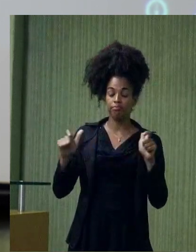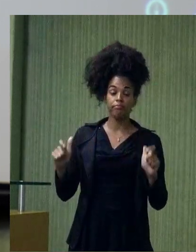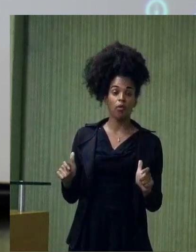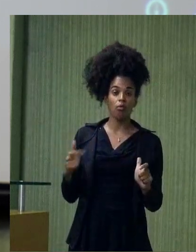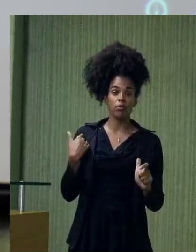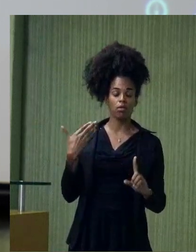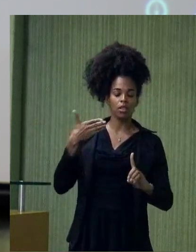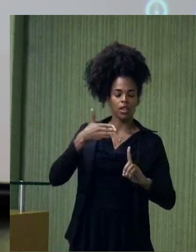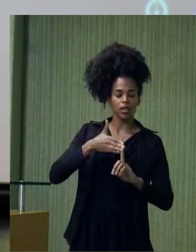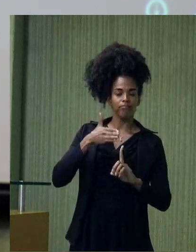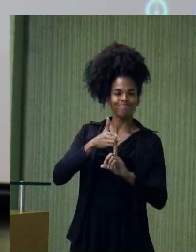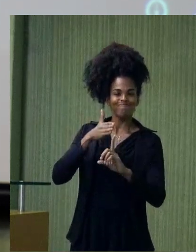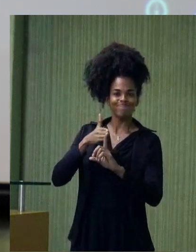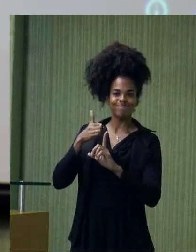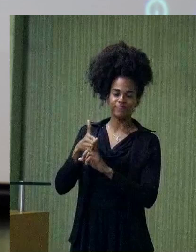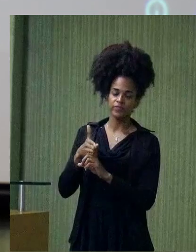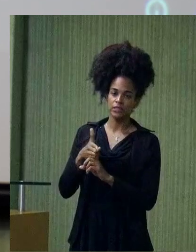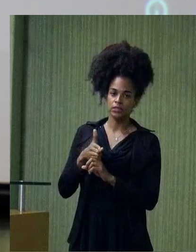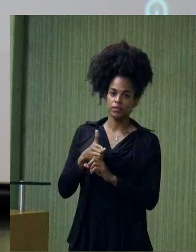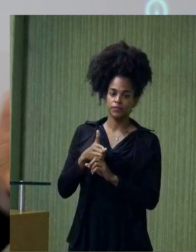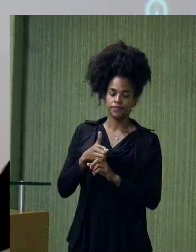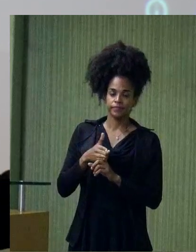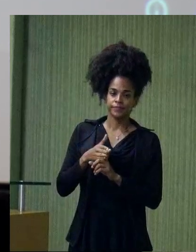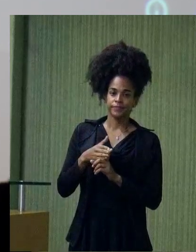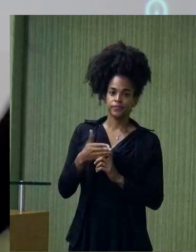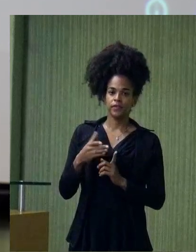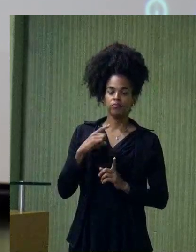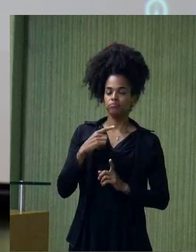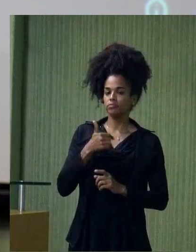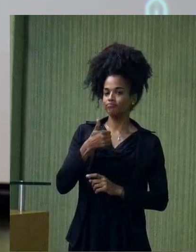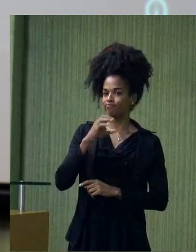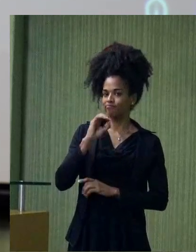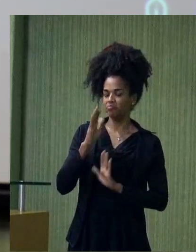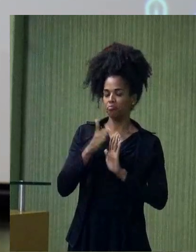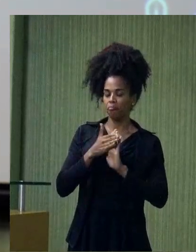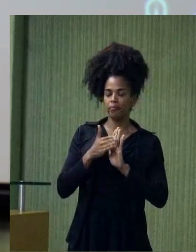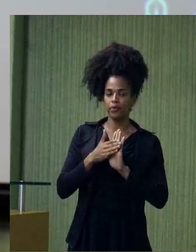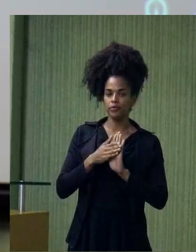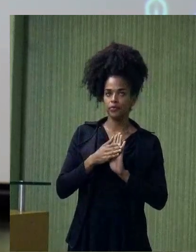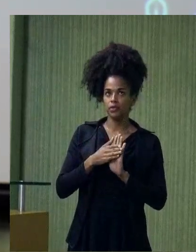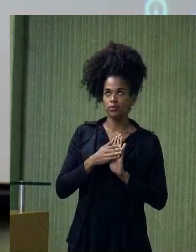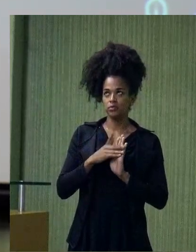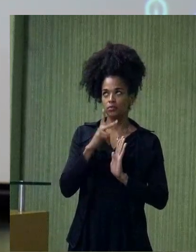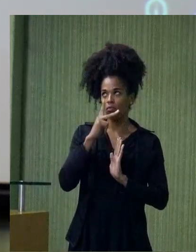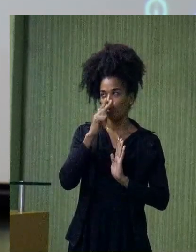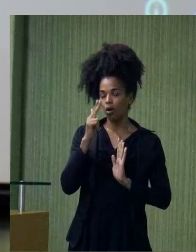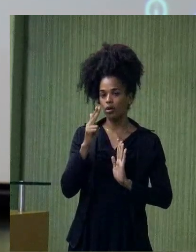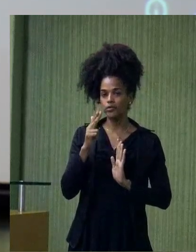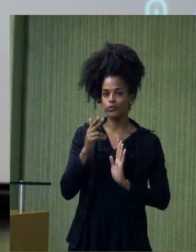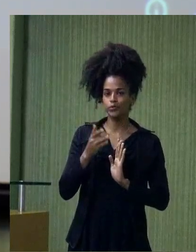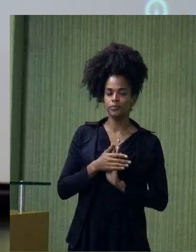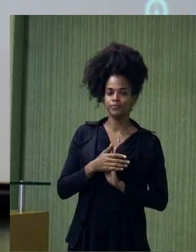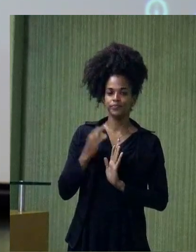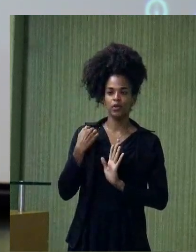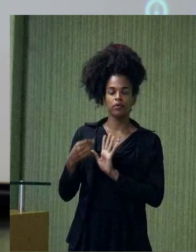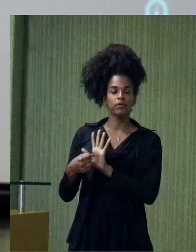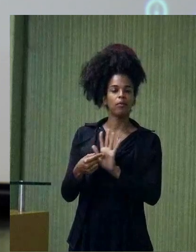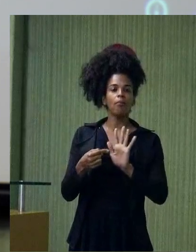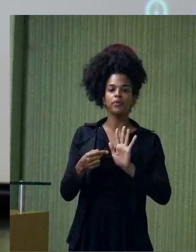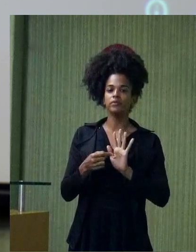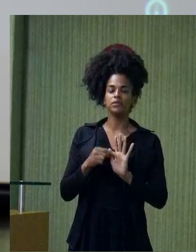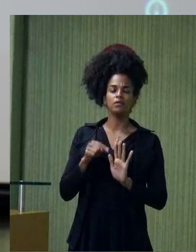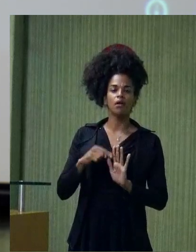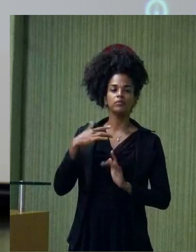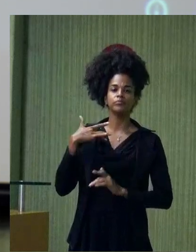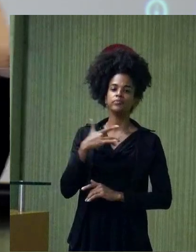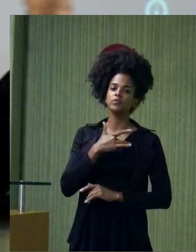individual né então Fred também tem em torno de 10 Salomão e eu eu mencionar o de Fred saúde mental de docentes mas só para